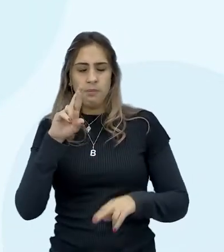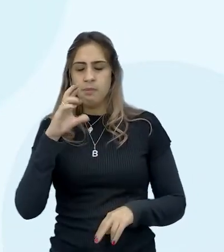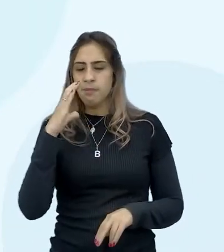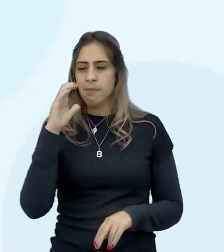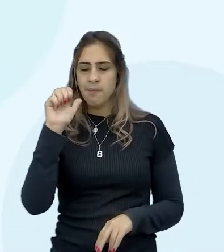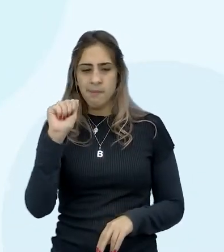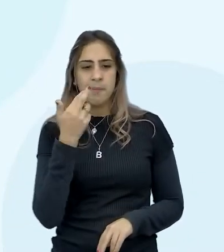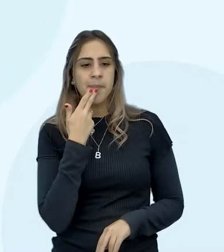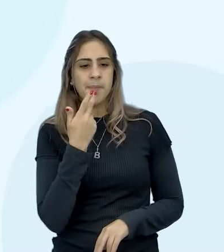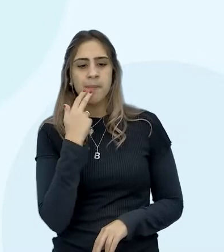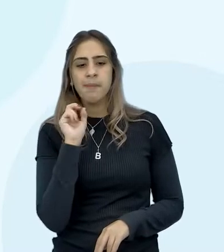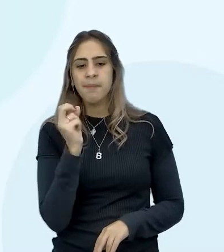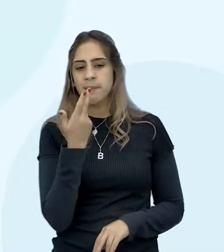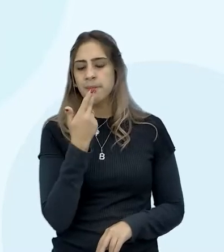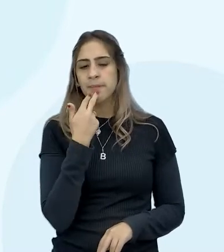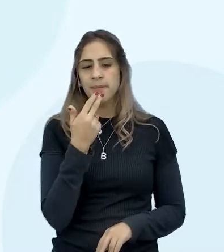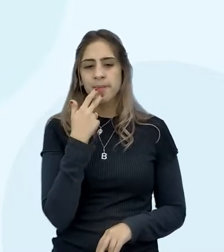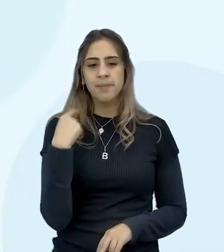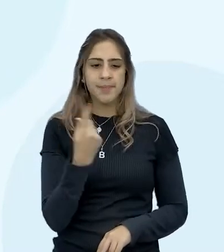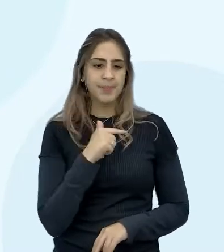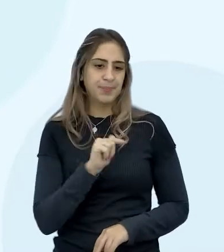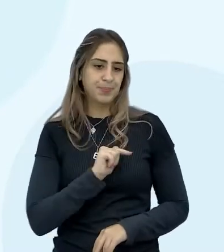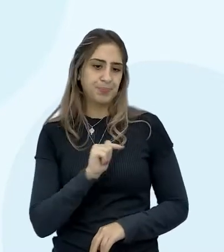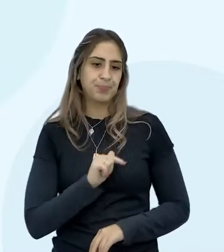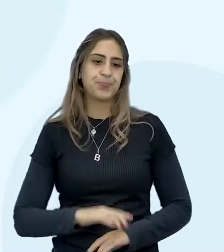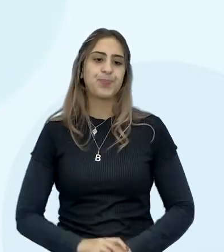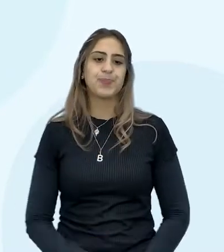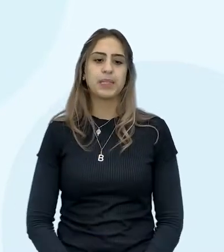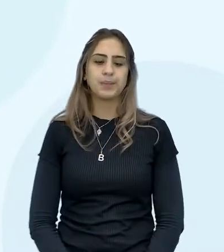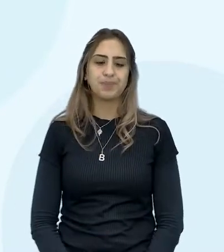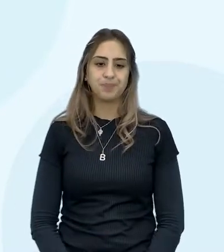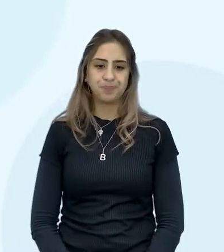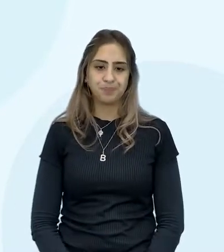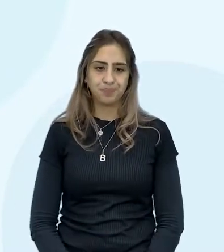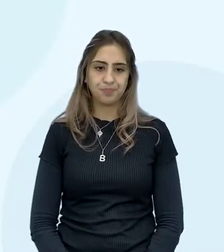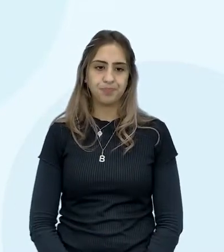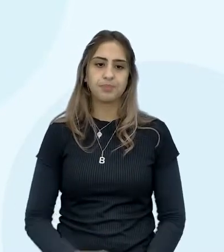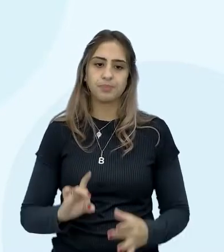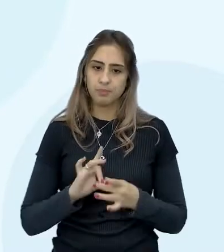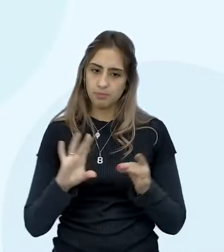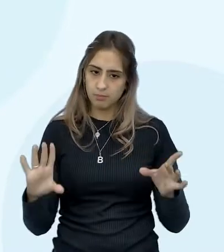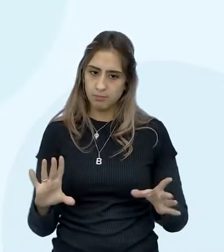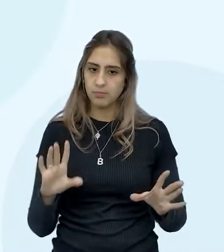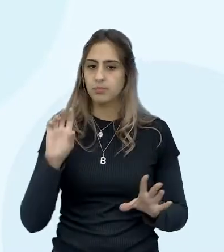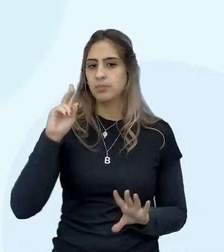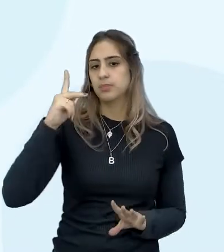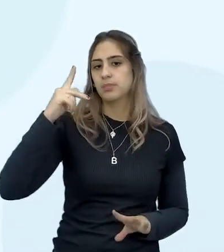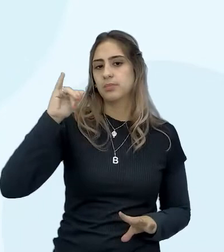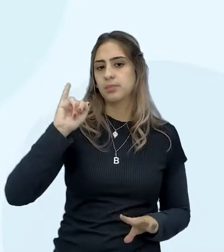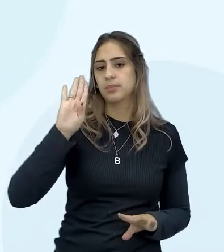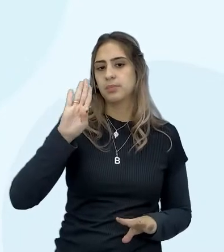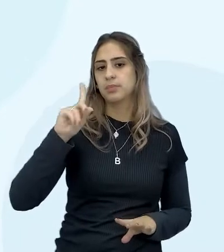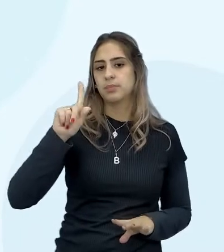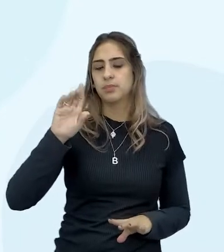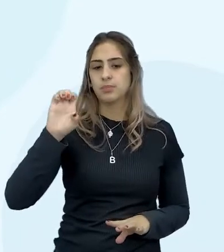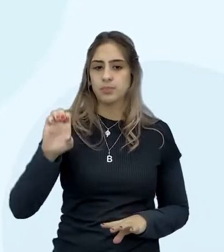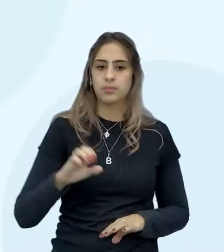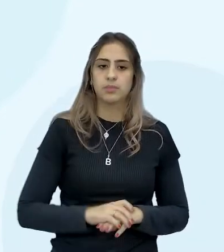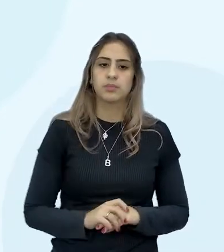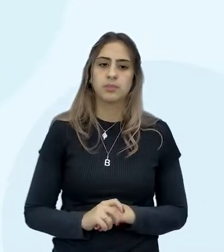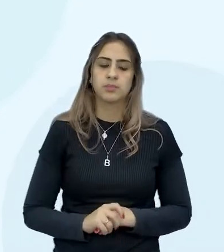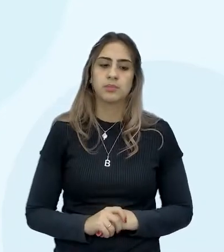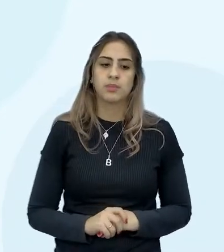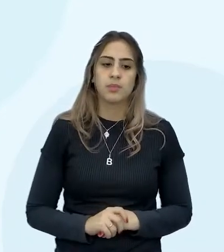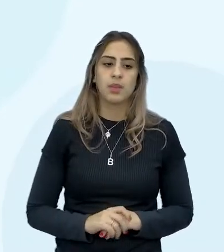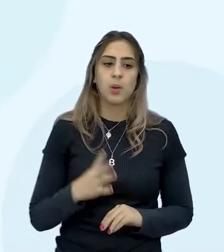cor. E essa daqui a gente tem, autorizado pelo IBGE, isso aqui é uma informação do IBGE, a gente